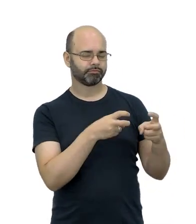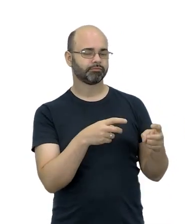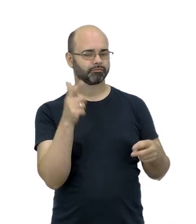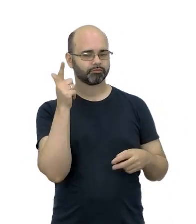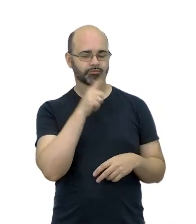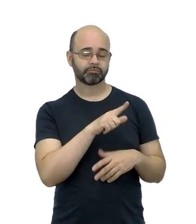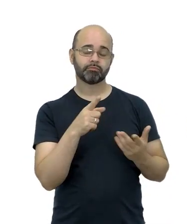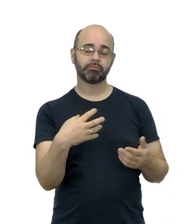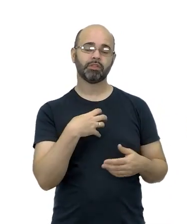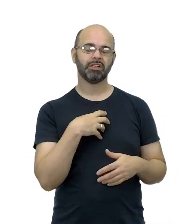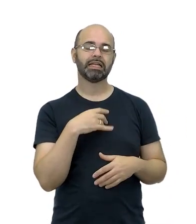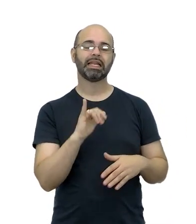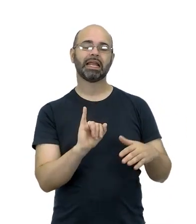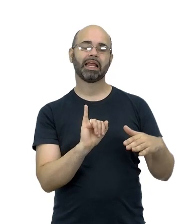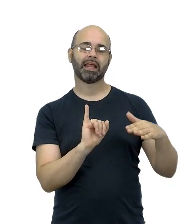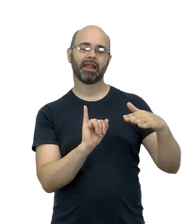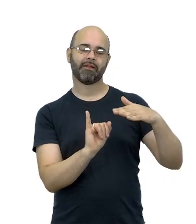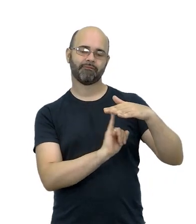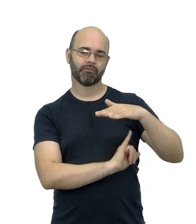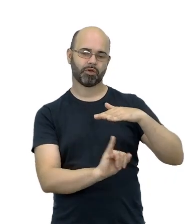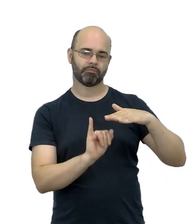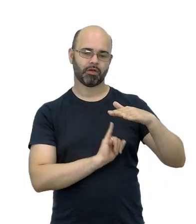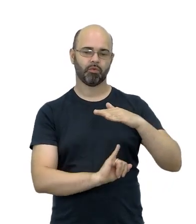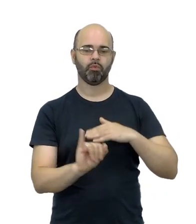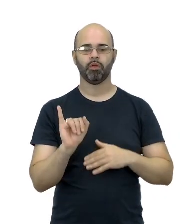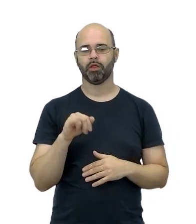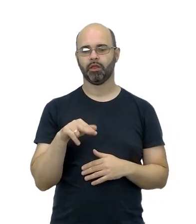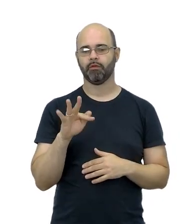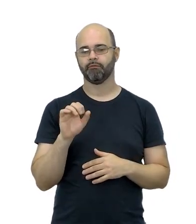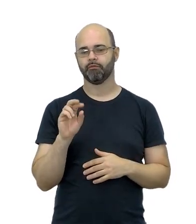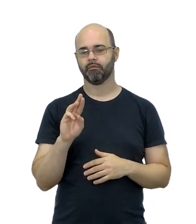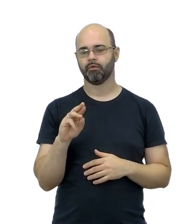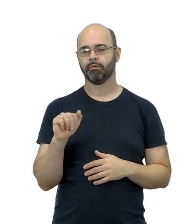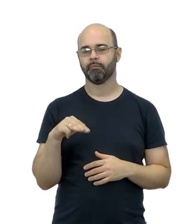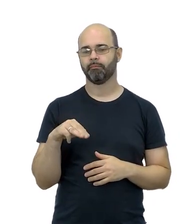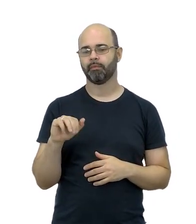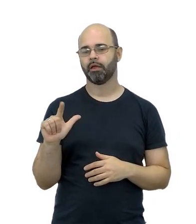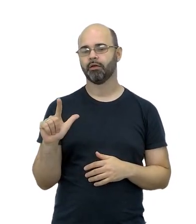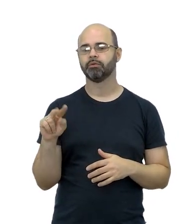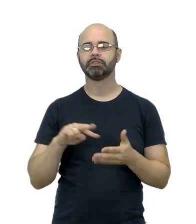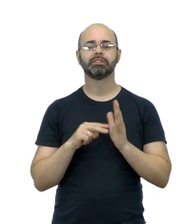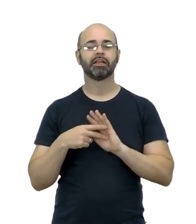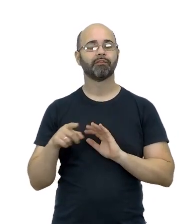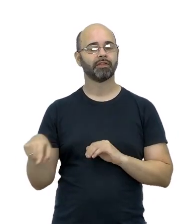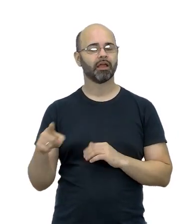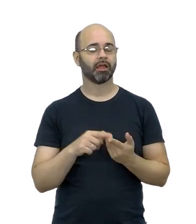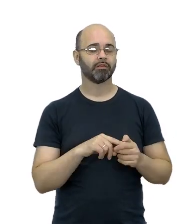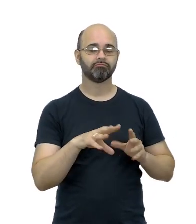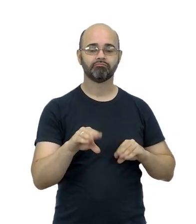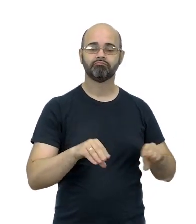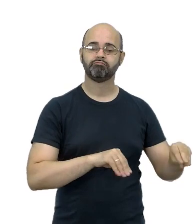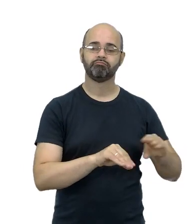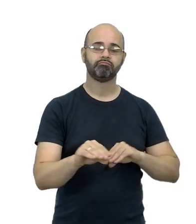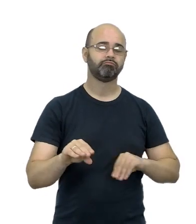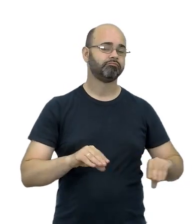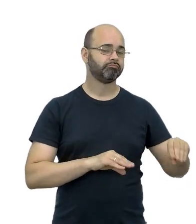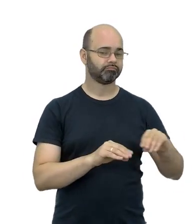informal, pautada na observação, ou seja, é quando eles manipulam, né, essa figura e vão estabelecendo